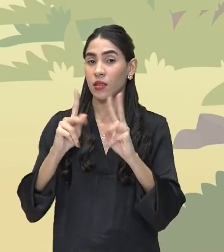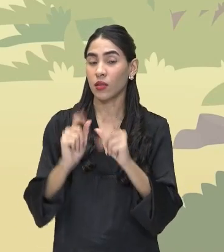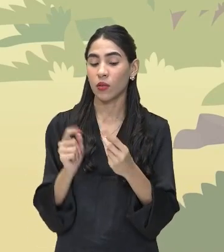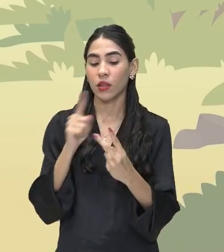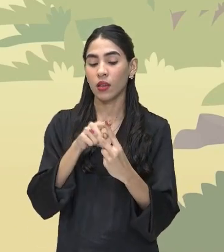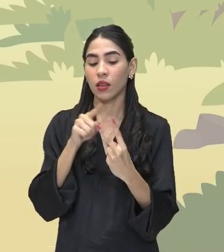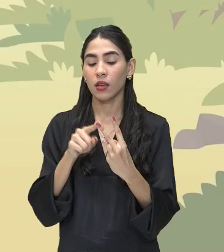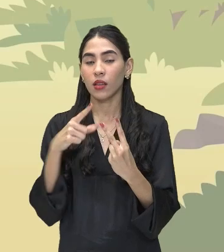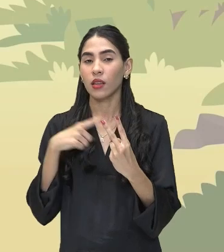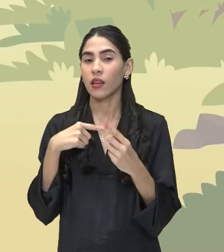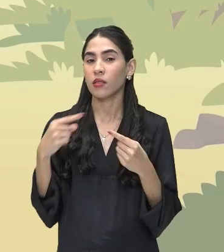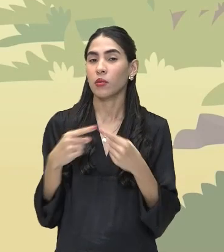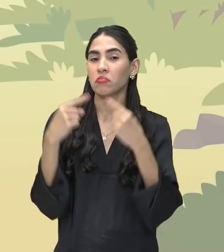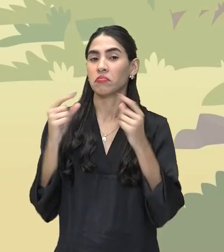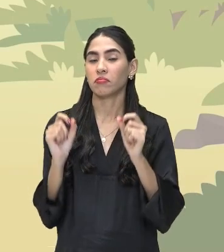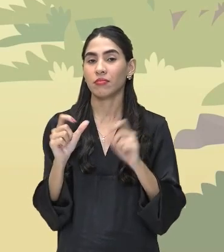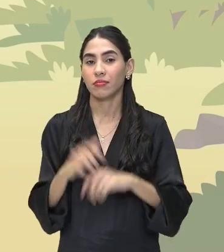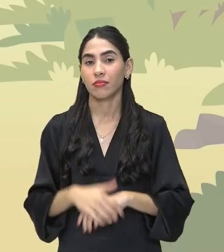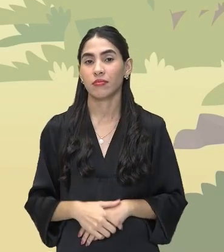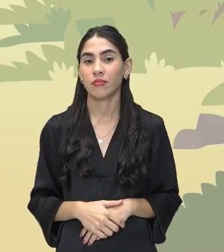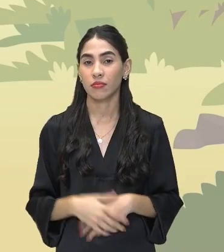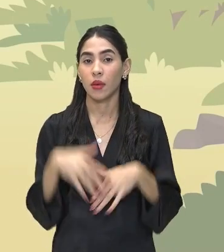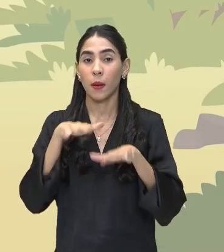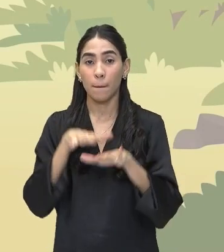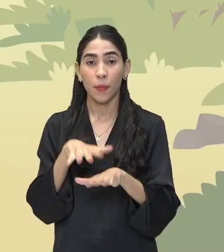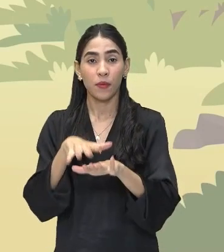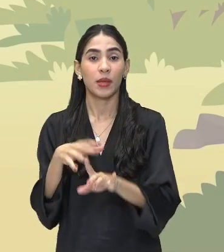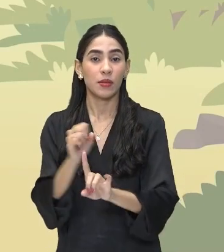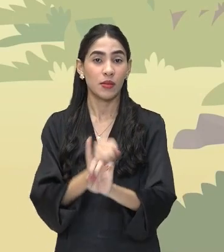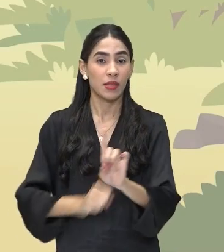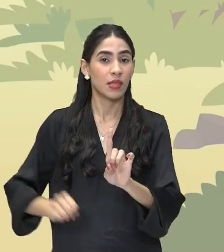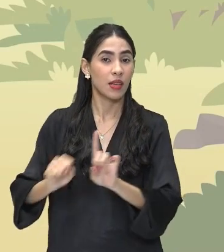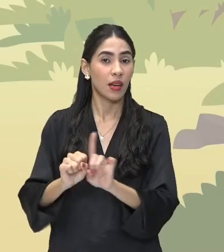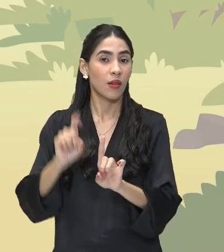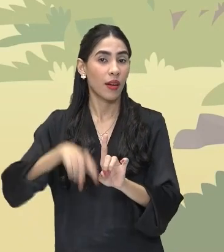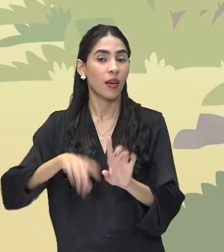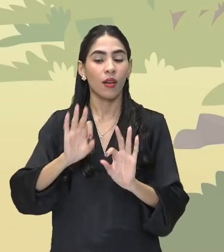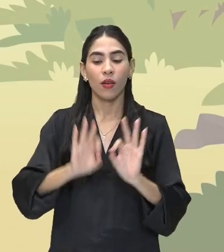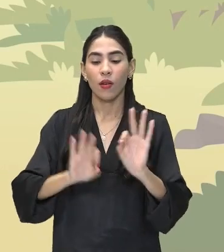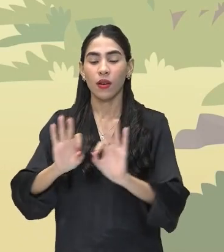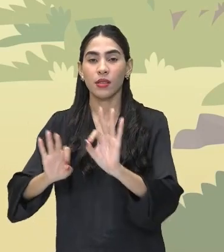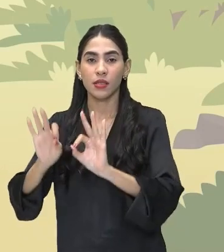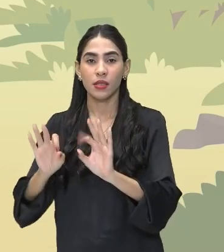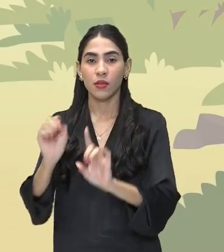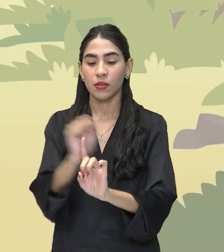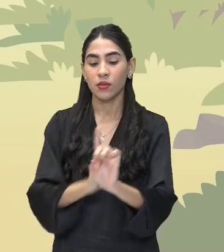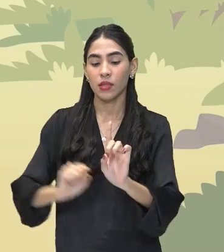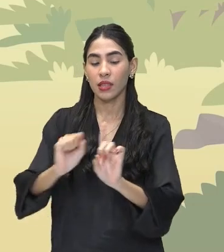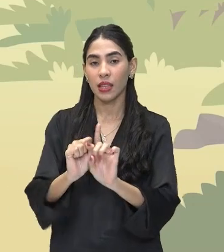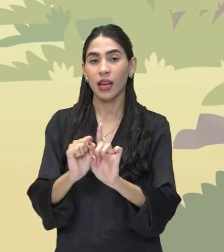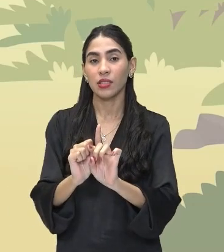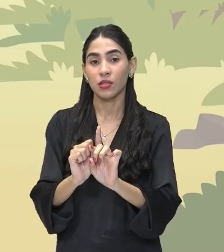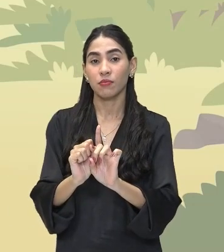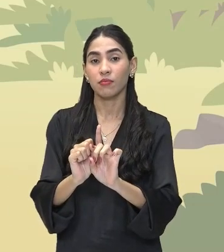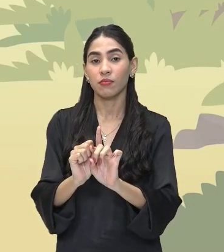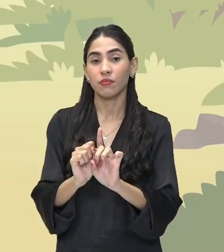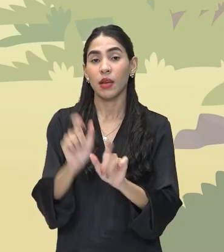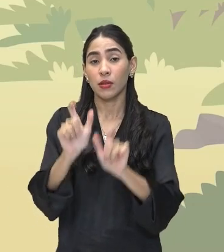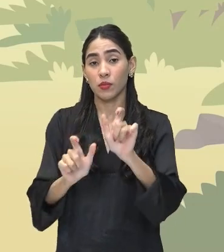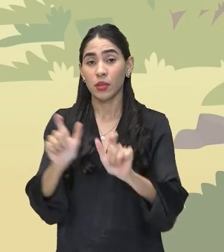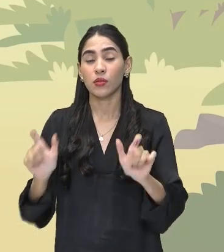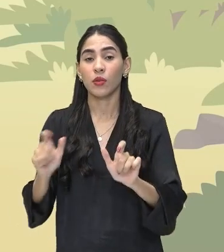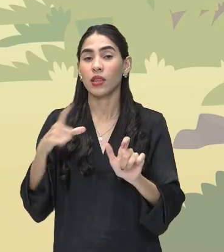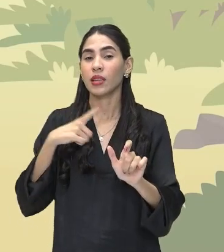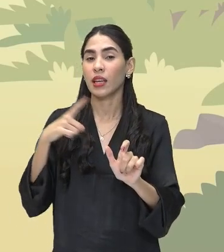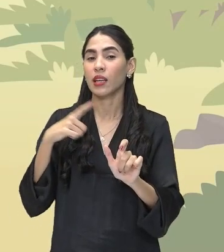têm em comum que o movimento social é a organização da sociedade civil em busca